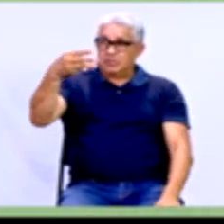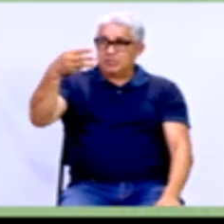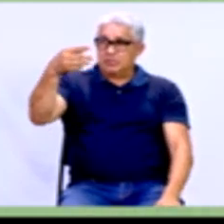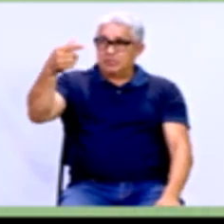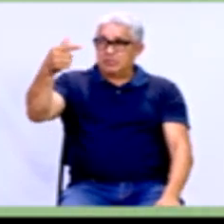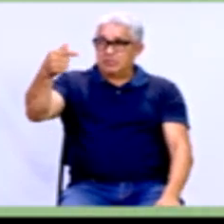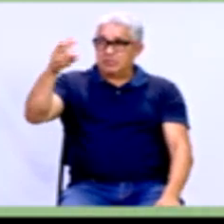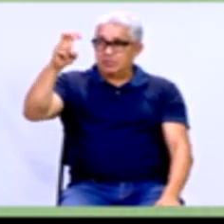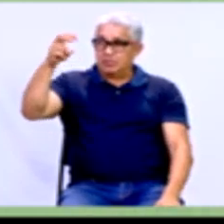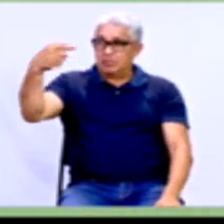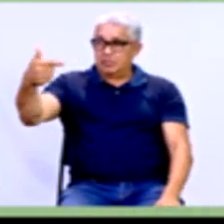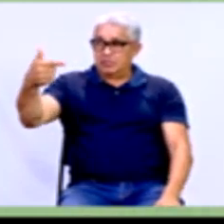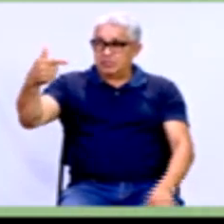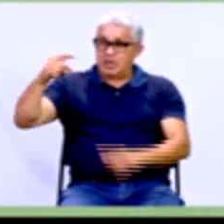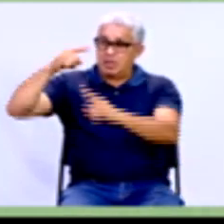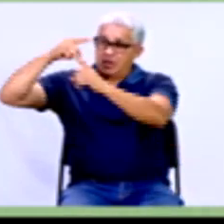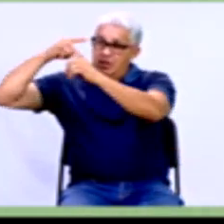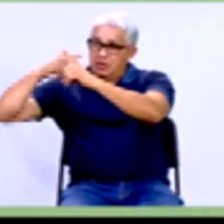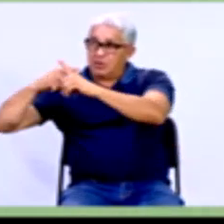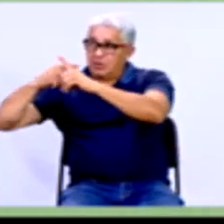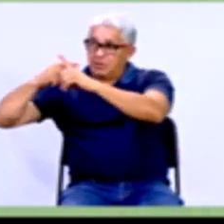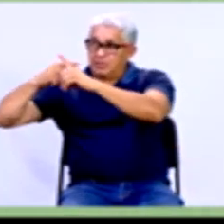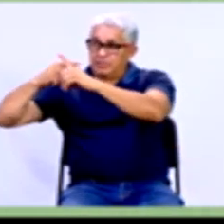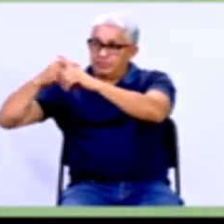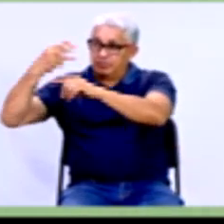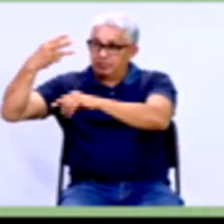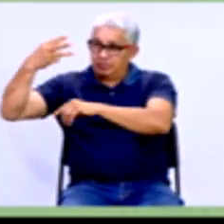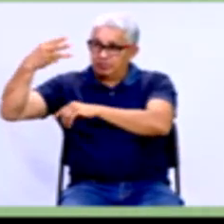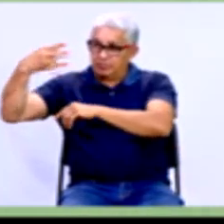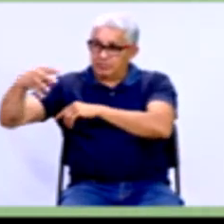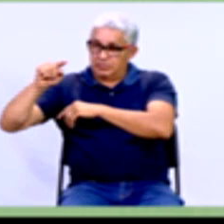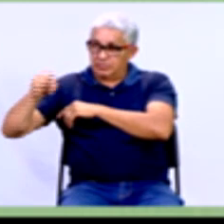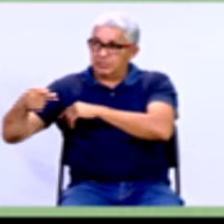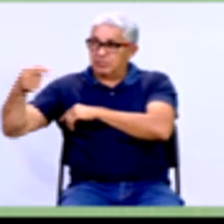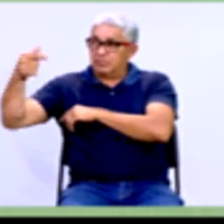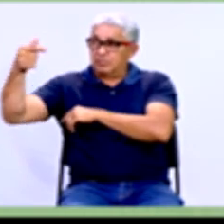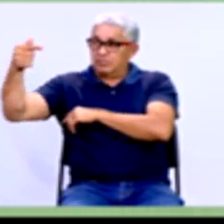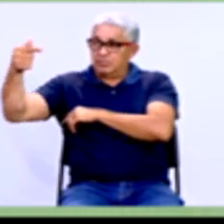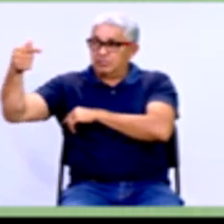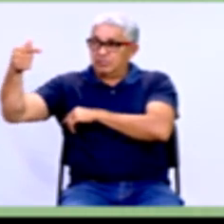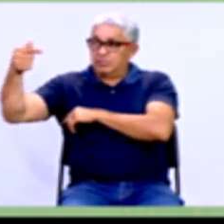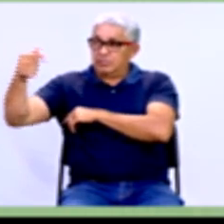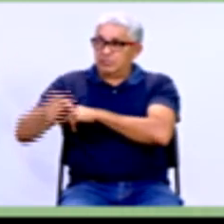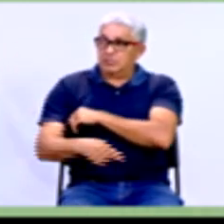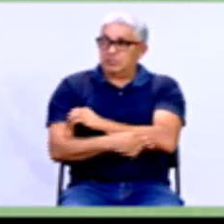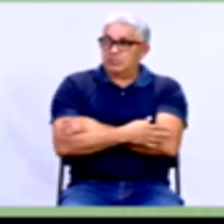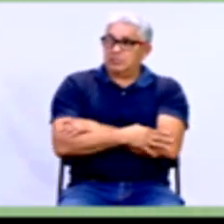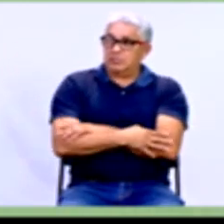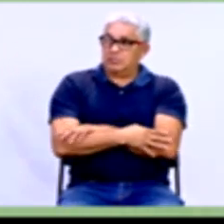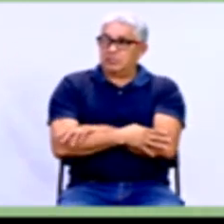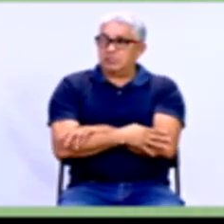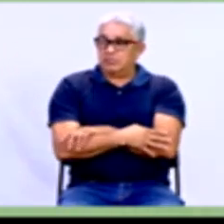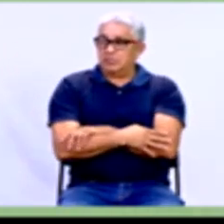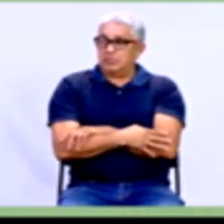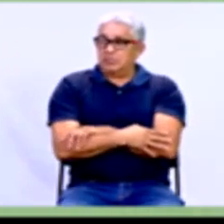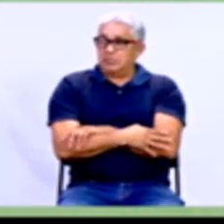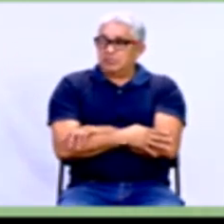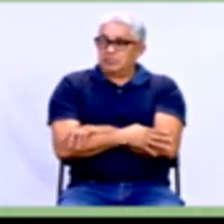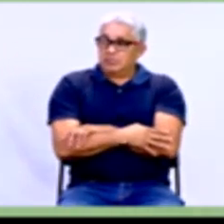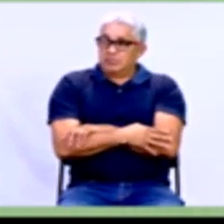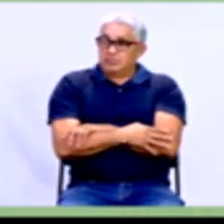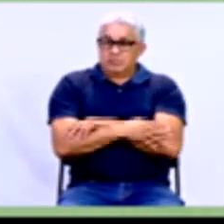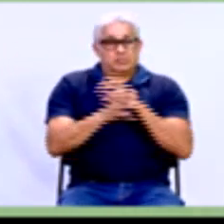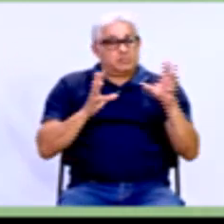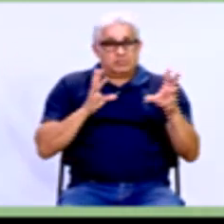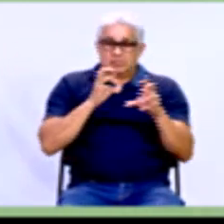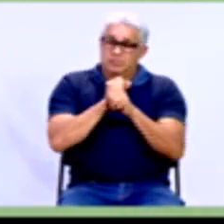é os 37,52 que nós encontramos aqui, vezes 34,7, que é a média de X. Olha só,